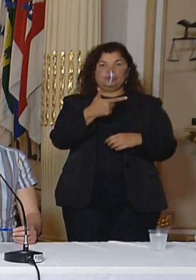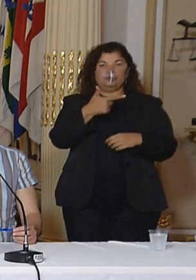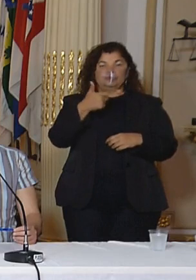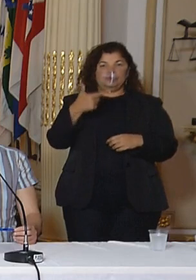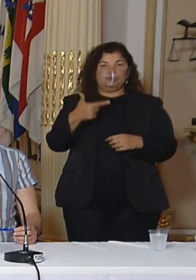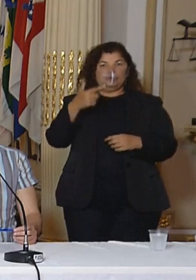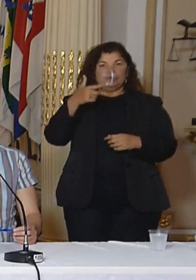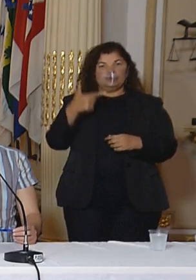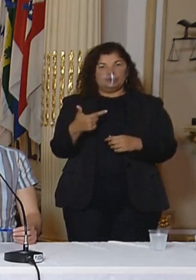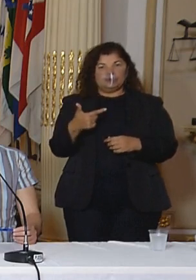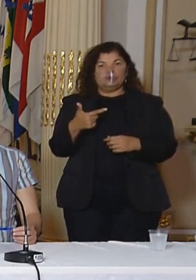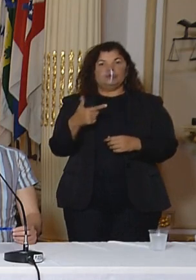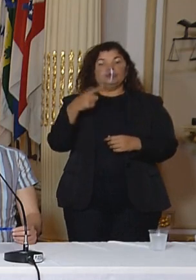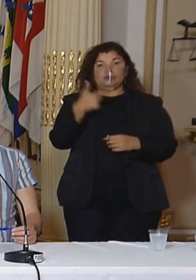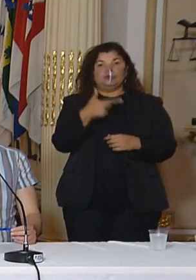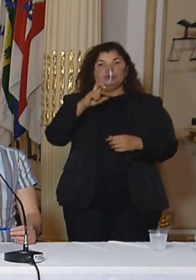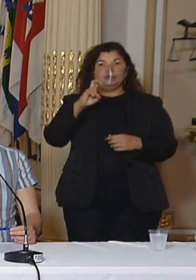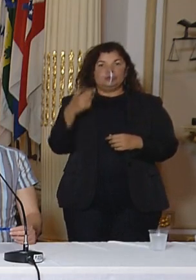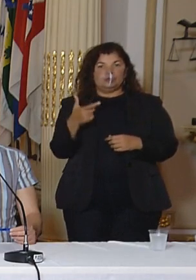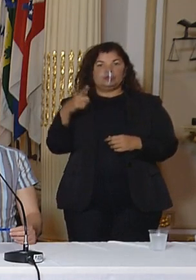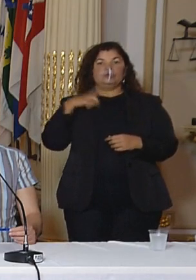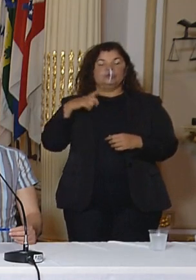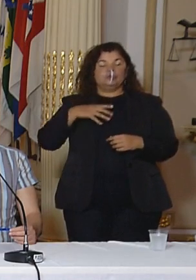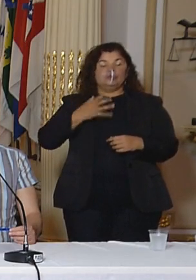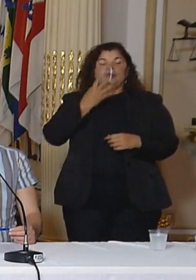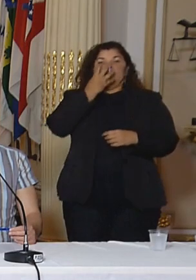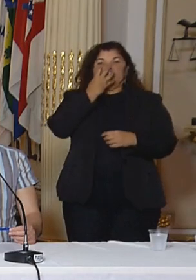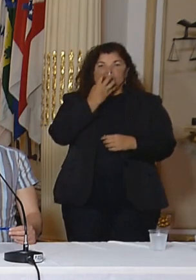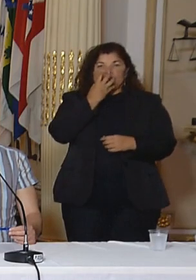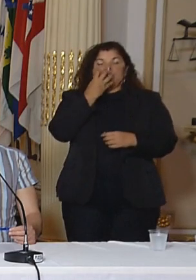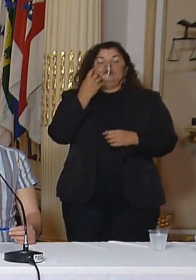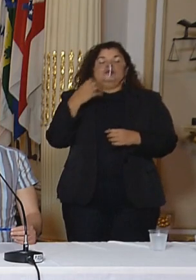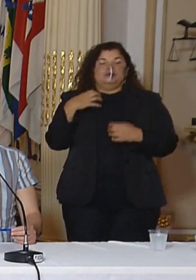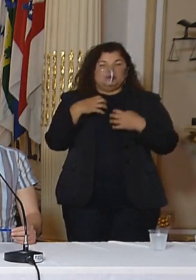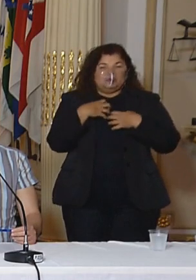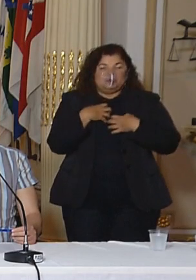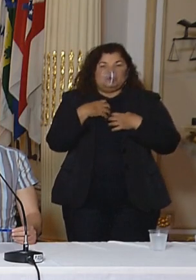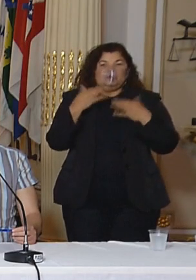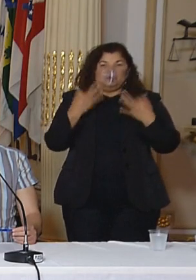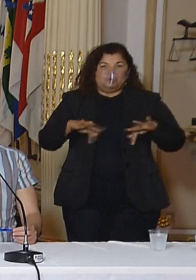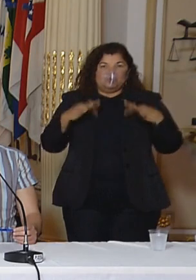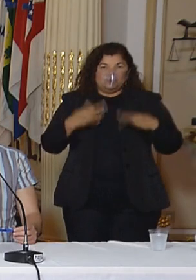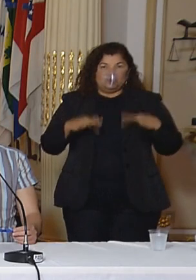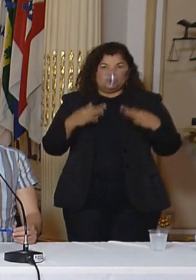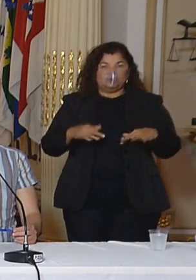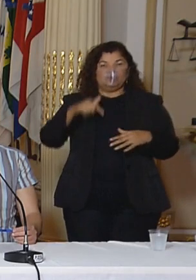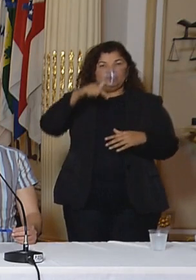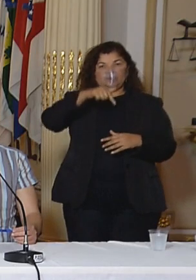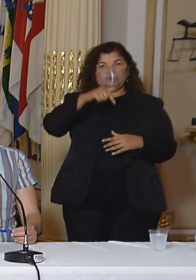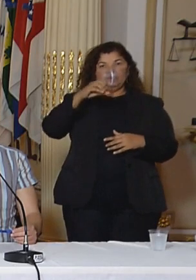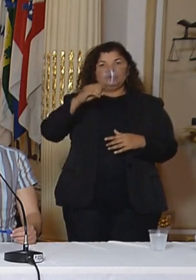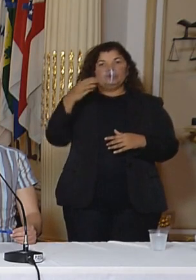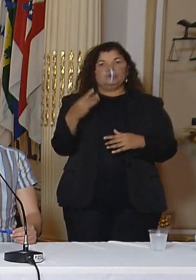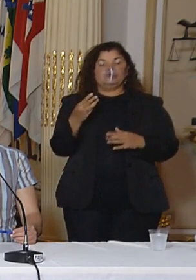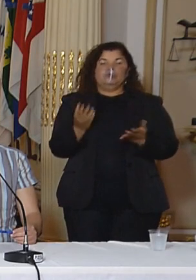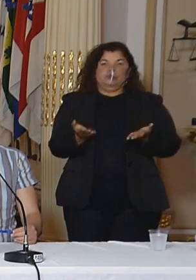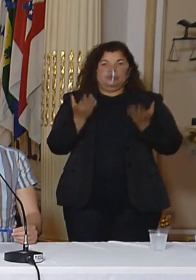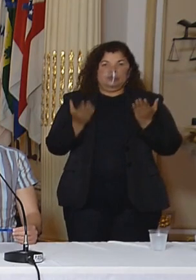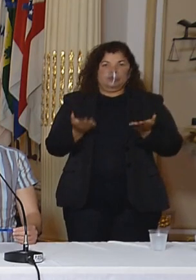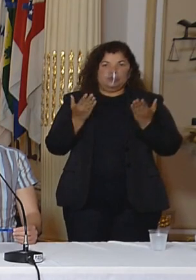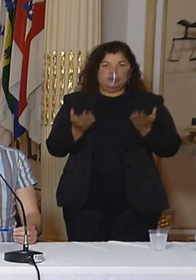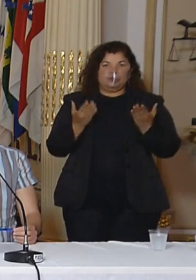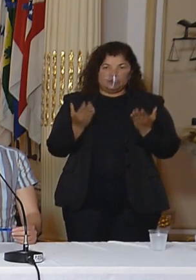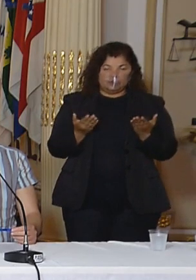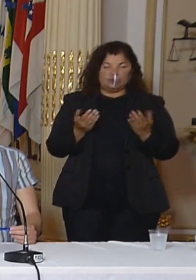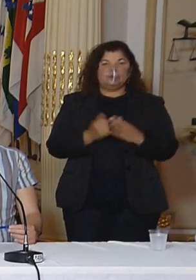252 se enquadram como síndrome respiratória aguda grave e 703 eram quadros leves.